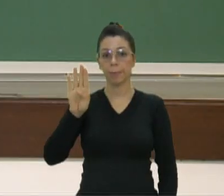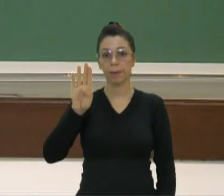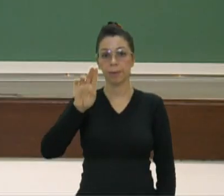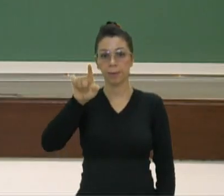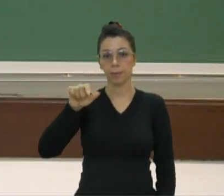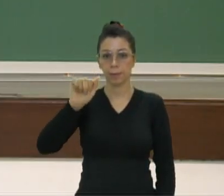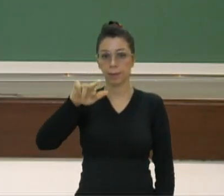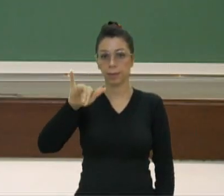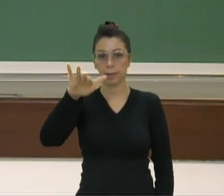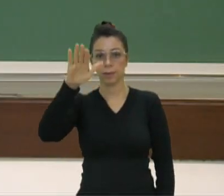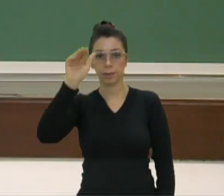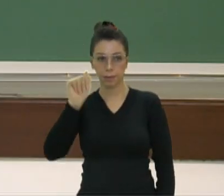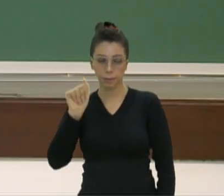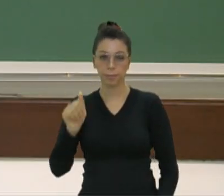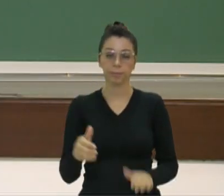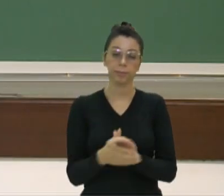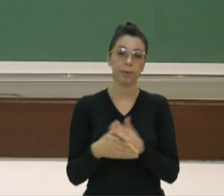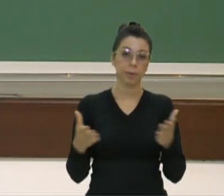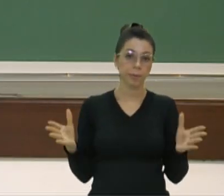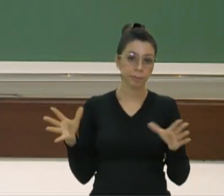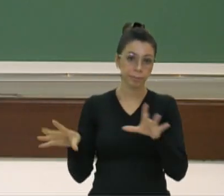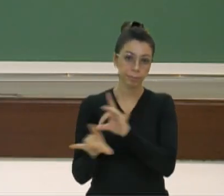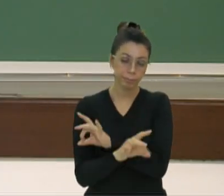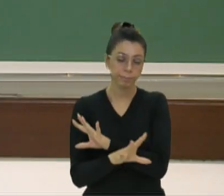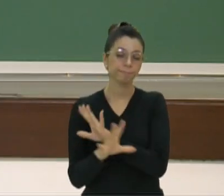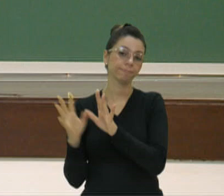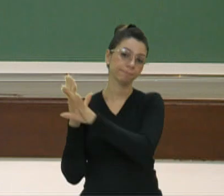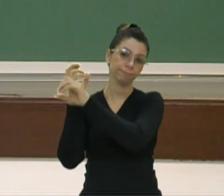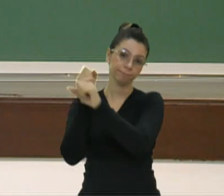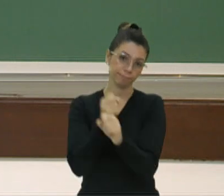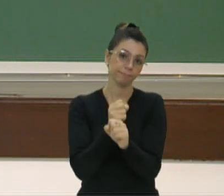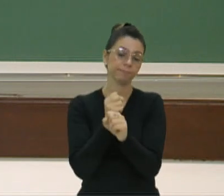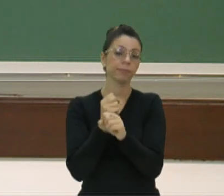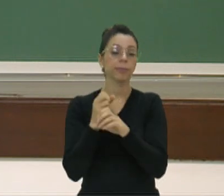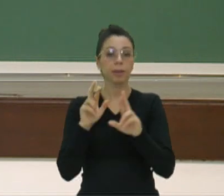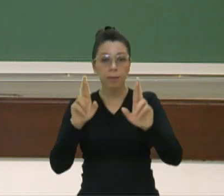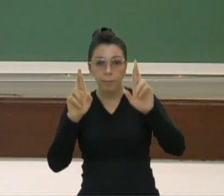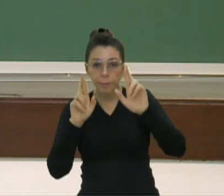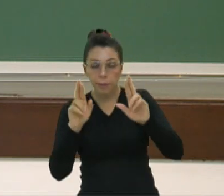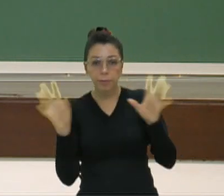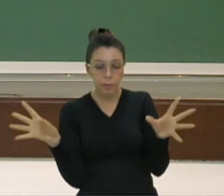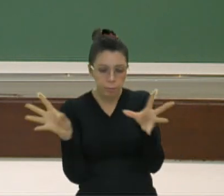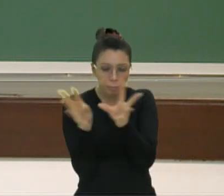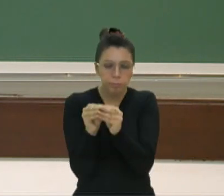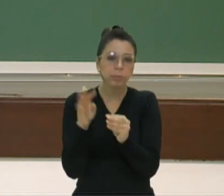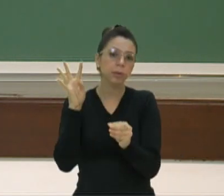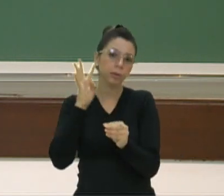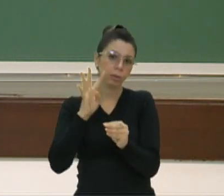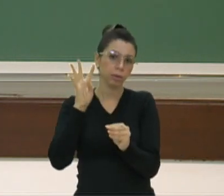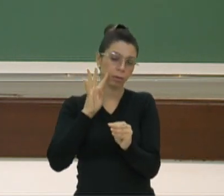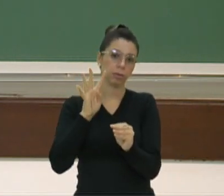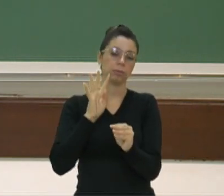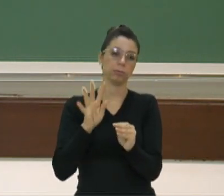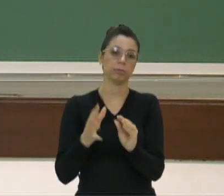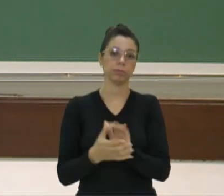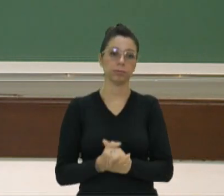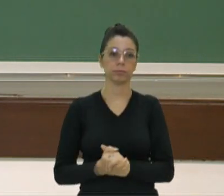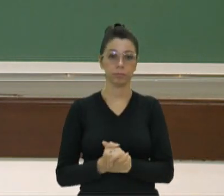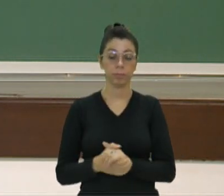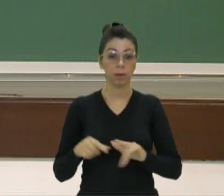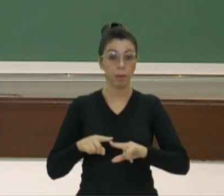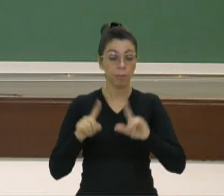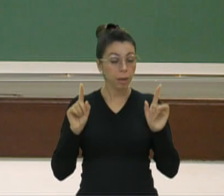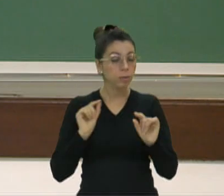Dentro disso, fechamos o nosso conteúdo de retomada. Espero que vocês façam um resuminho bem legal de tudo isso que nós revisamos,